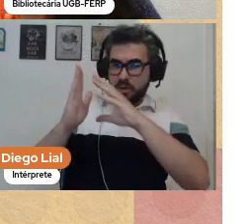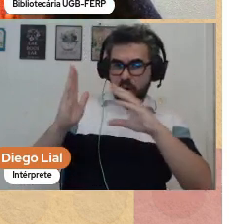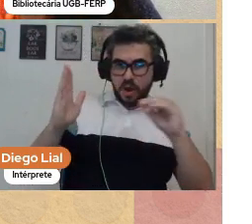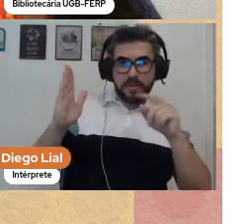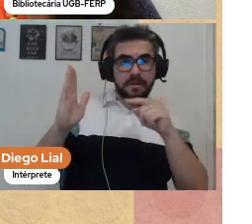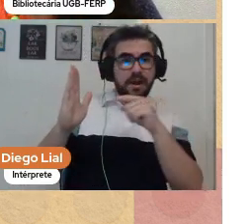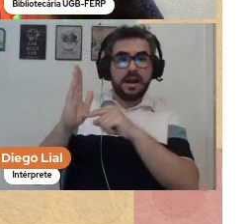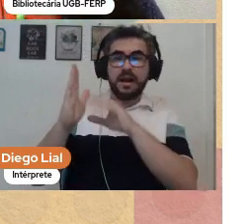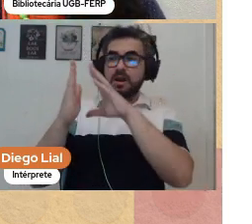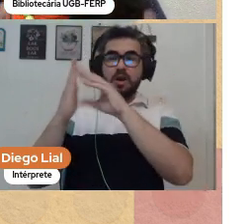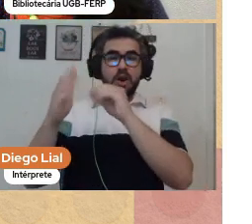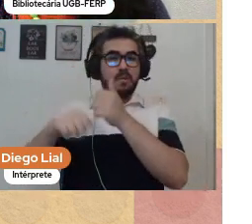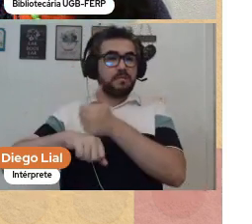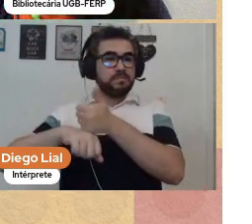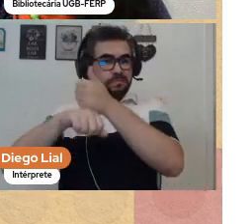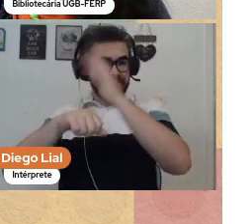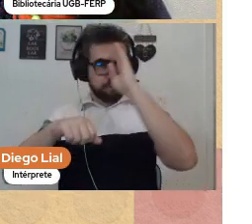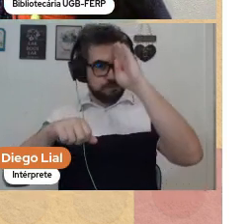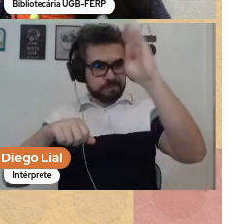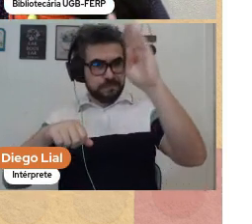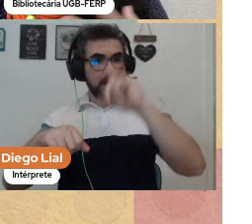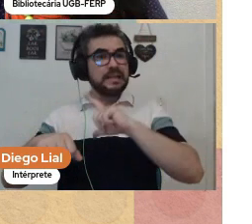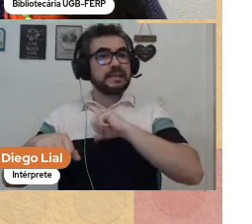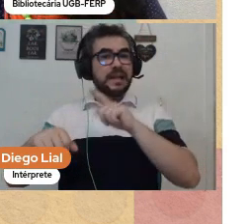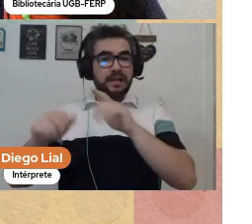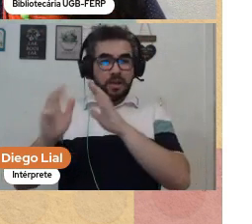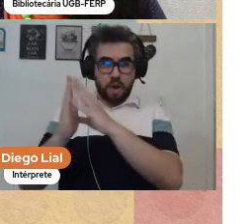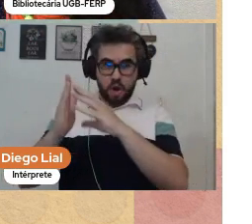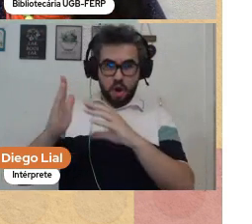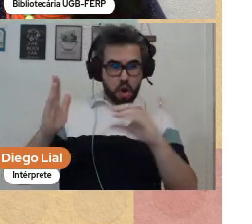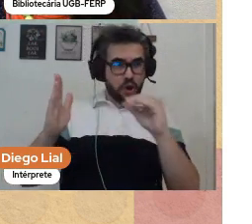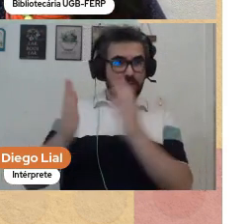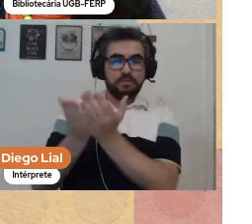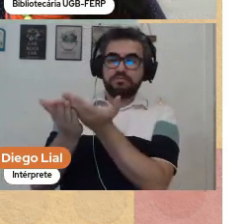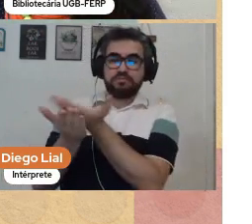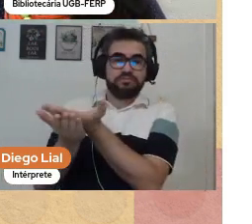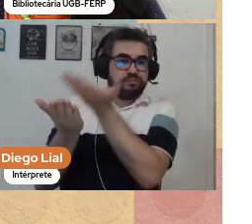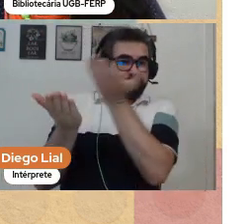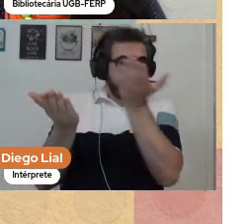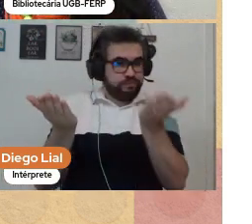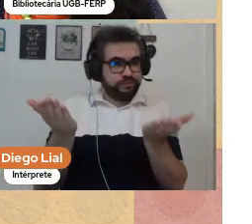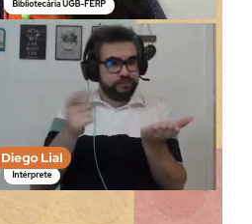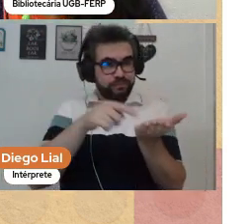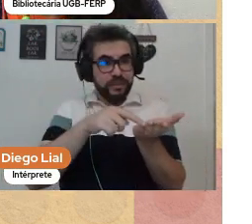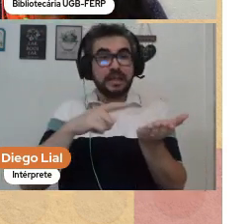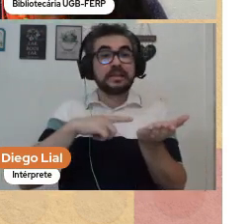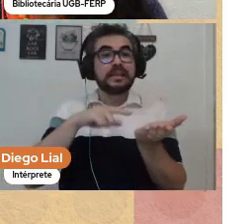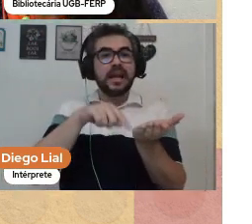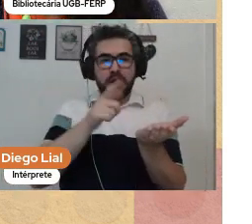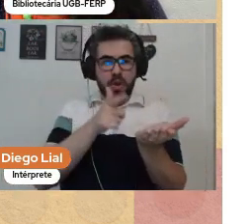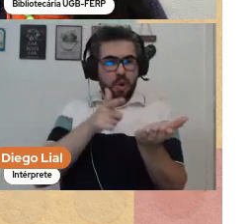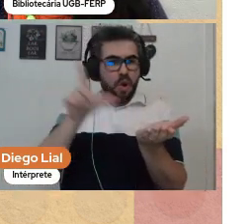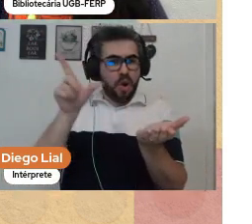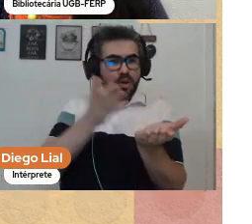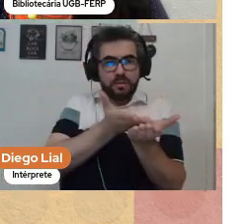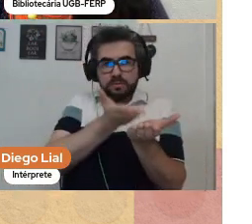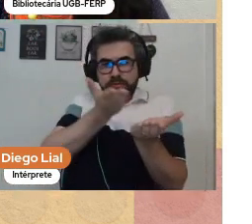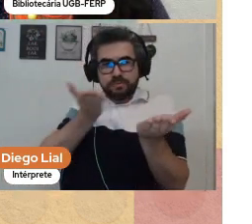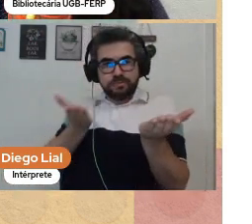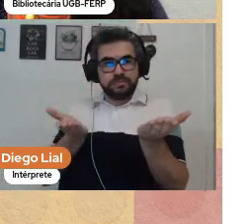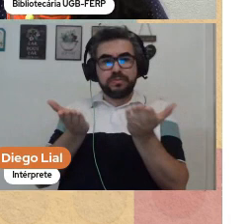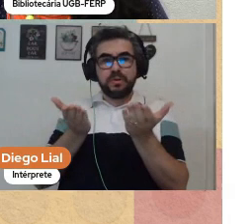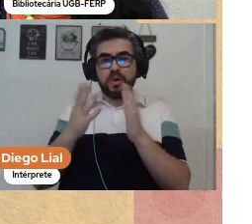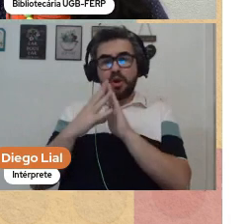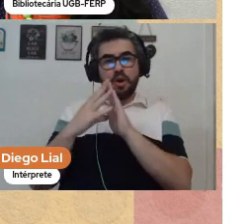tendo outra cópia para poder disponibilizar? Como que é? Qual é a ferramenta que está sendo usada?